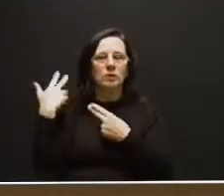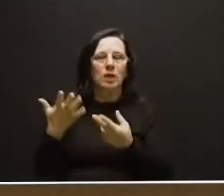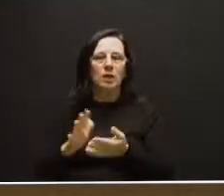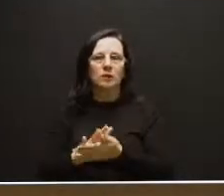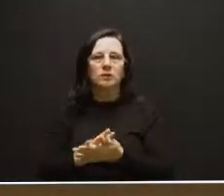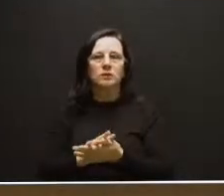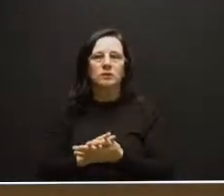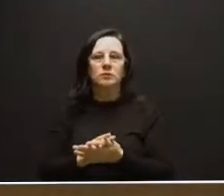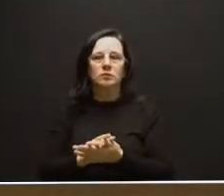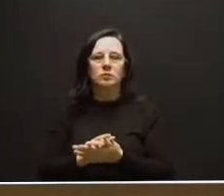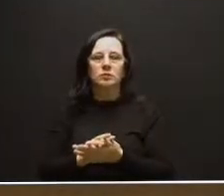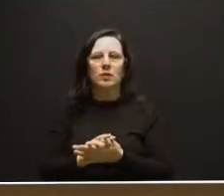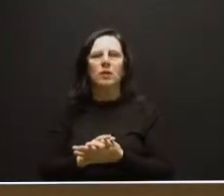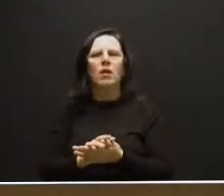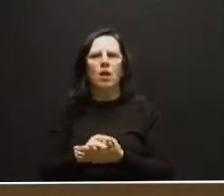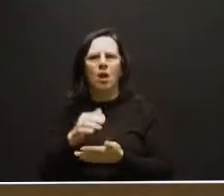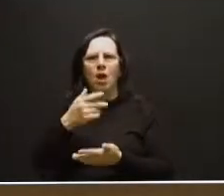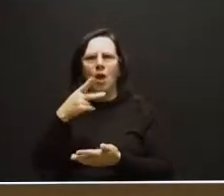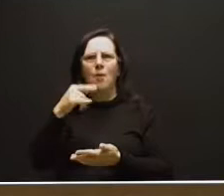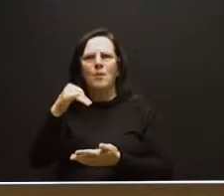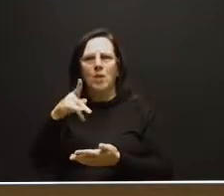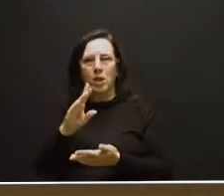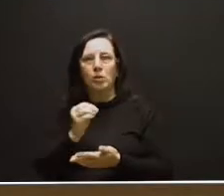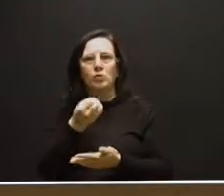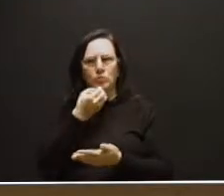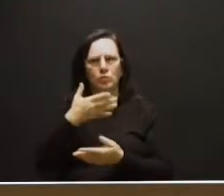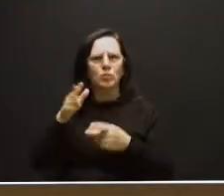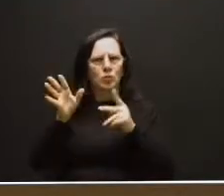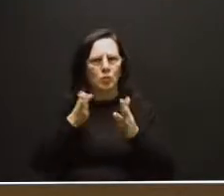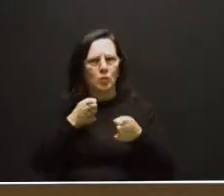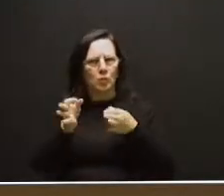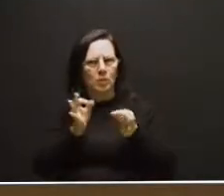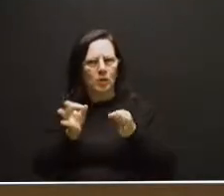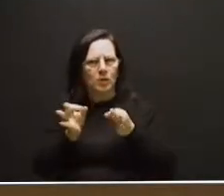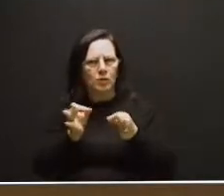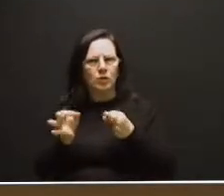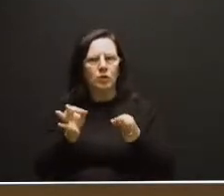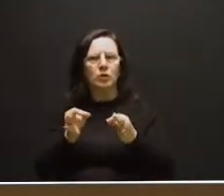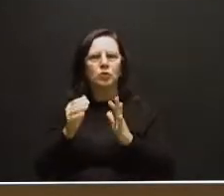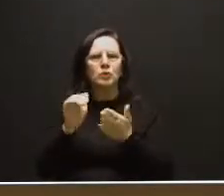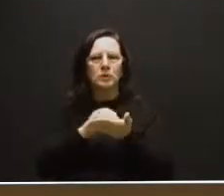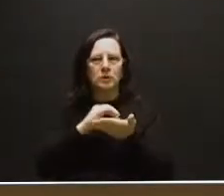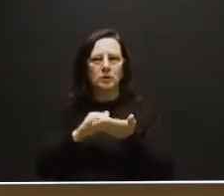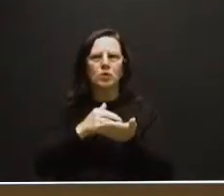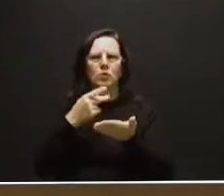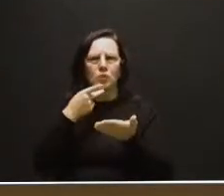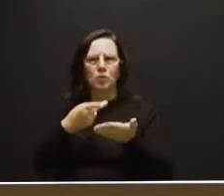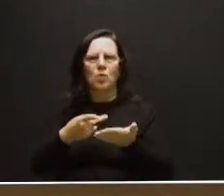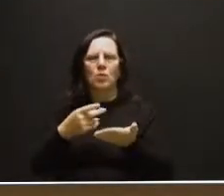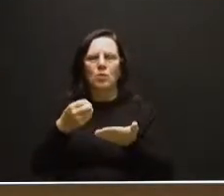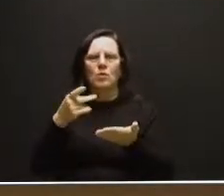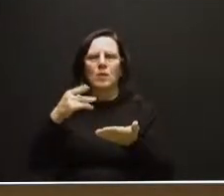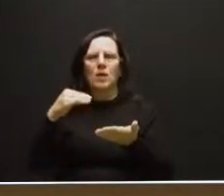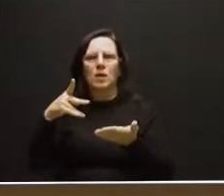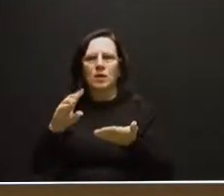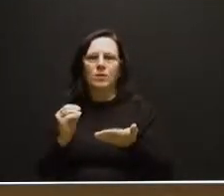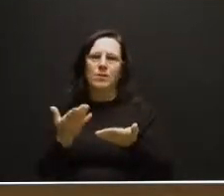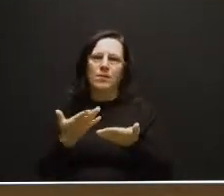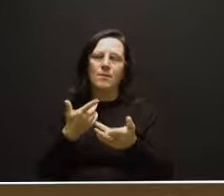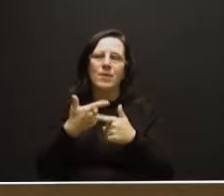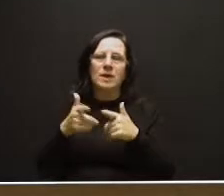seja completo competente é competente no planejamento secretário de planejamento e acredito que o pedro é muito competente mas